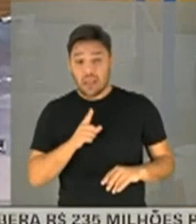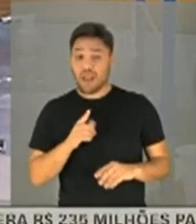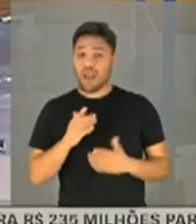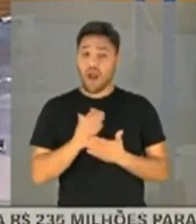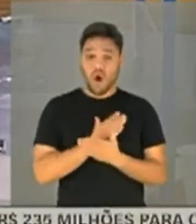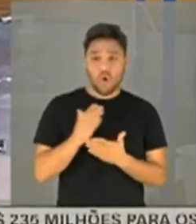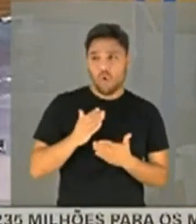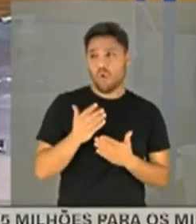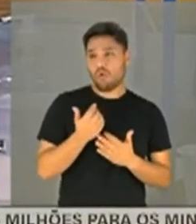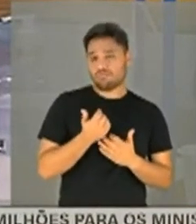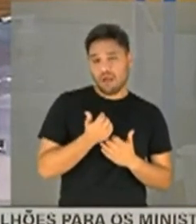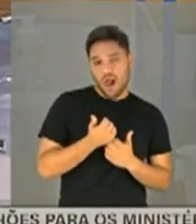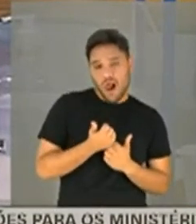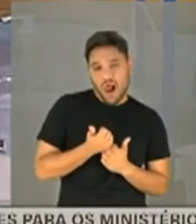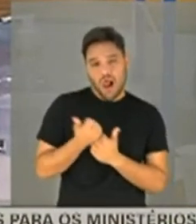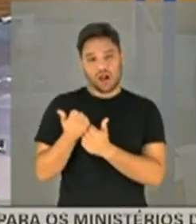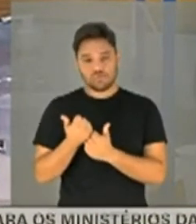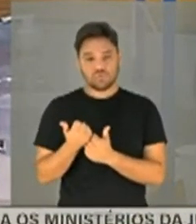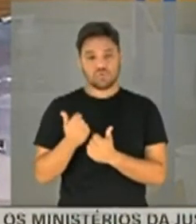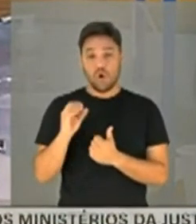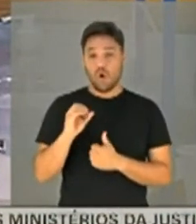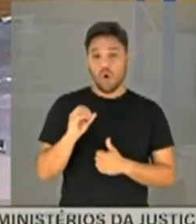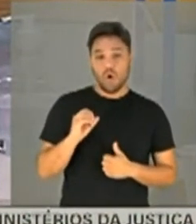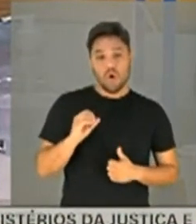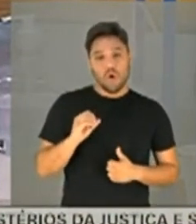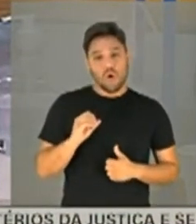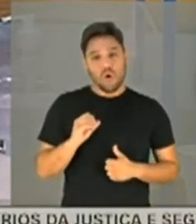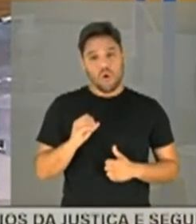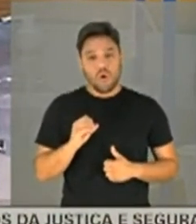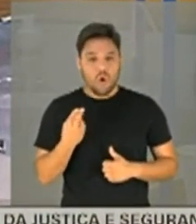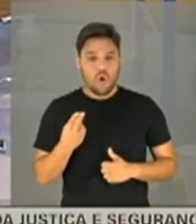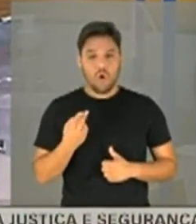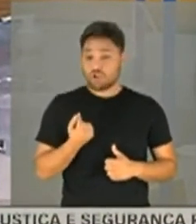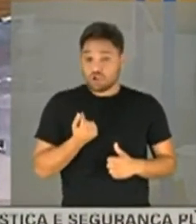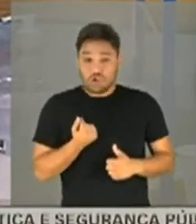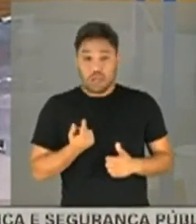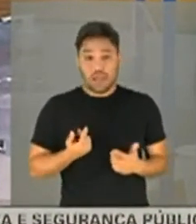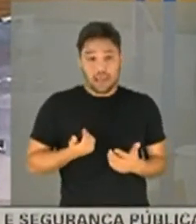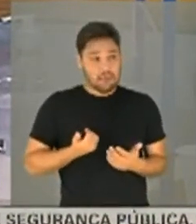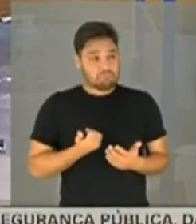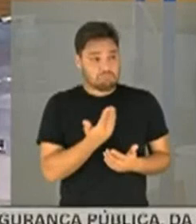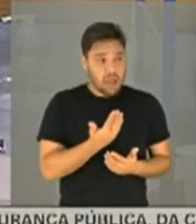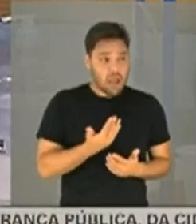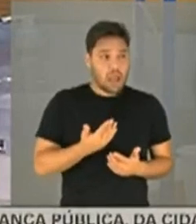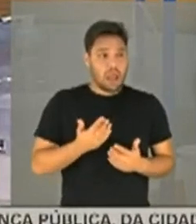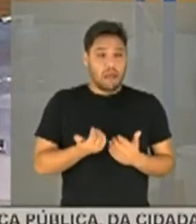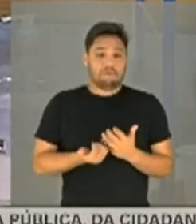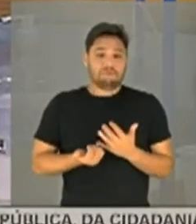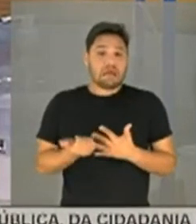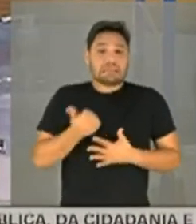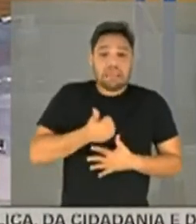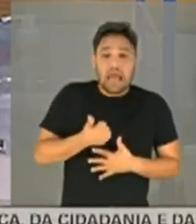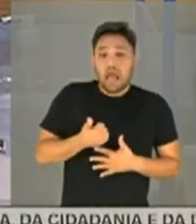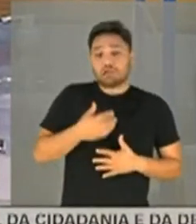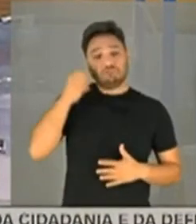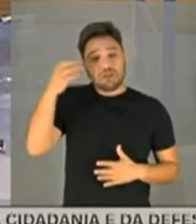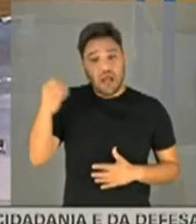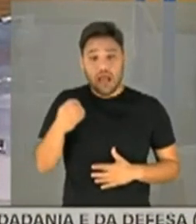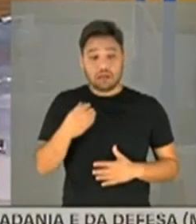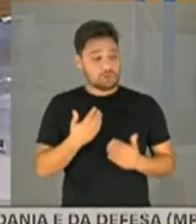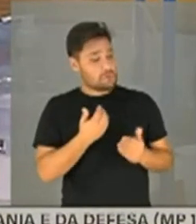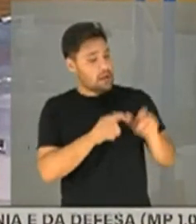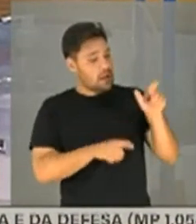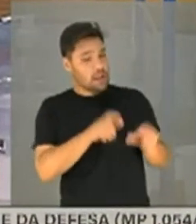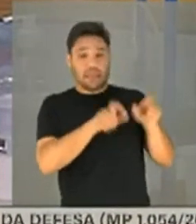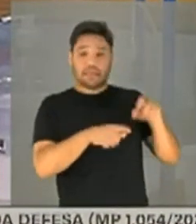tipo de benefício, ou em dinheiro, ou em alguma vantagem, viagens, para esses médicos